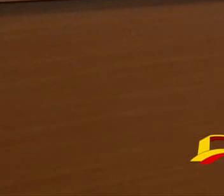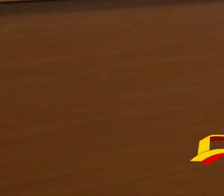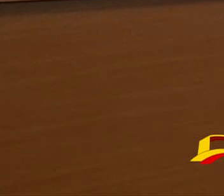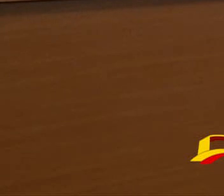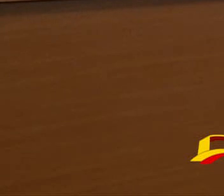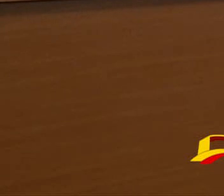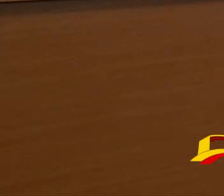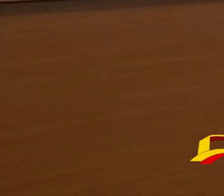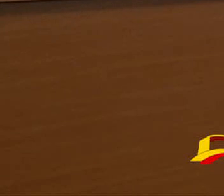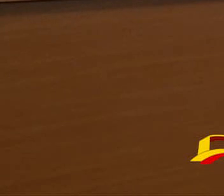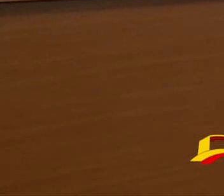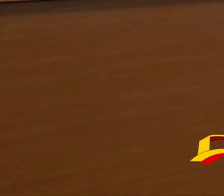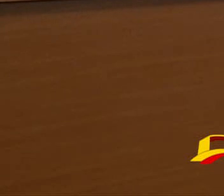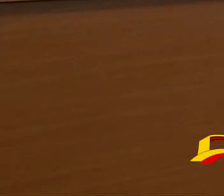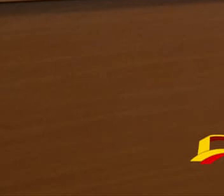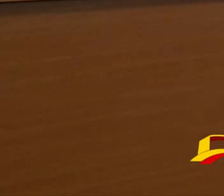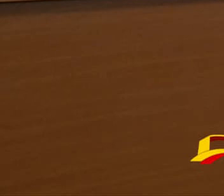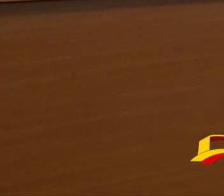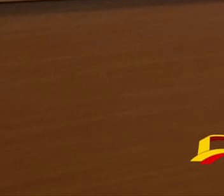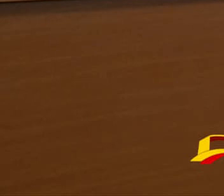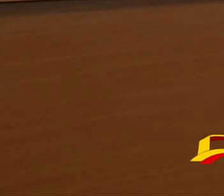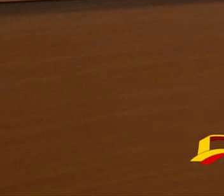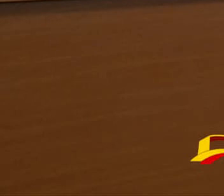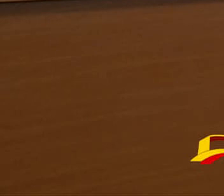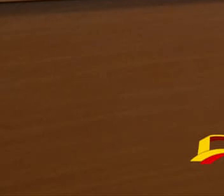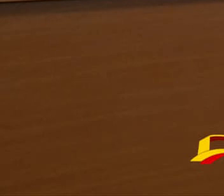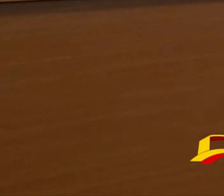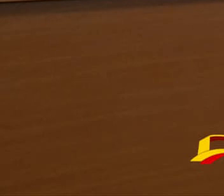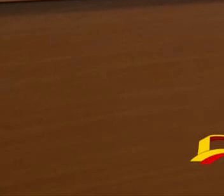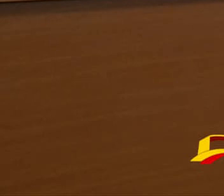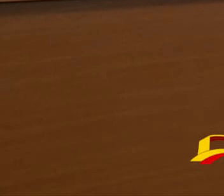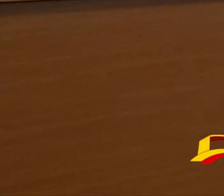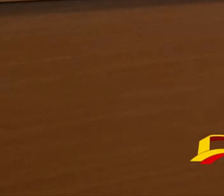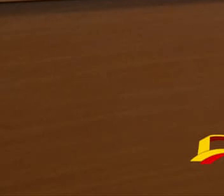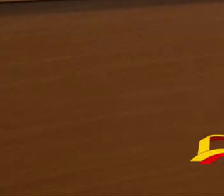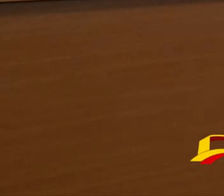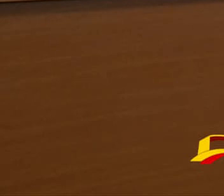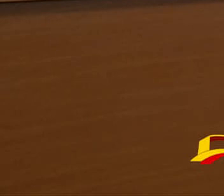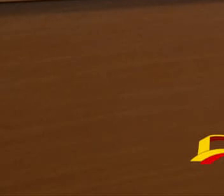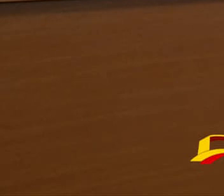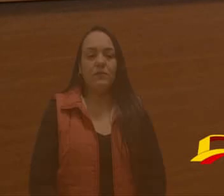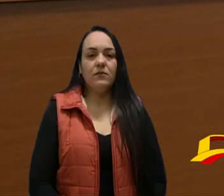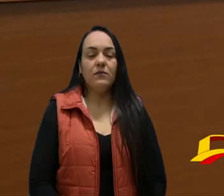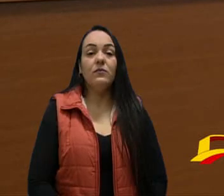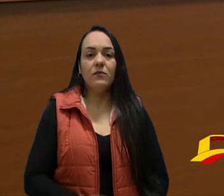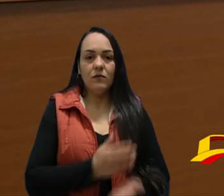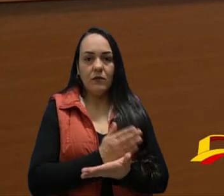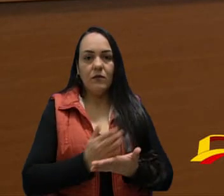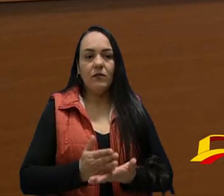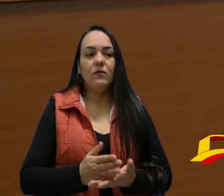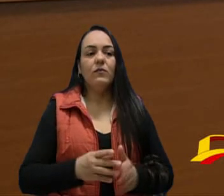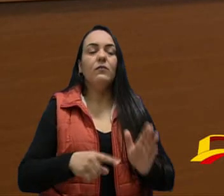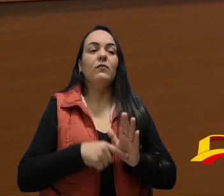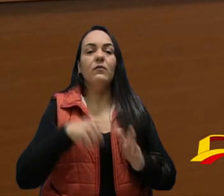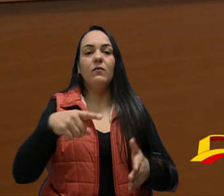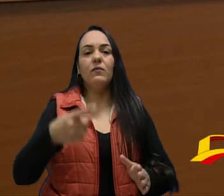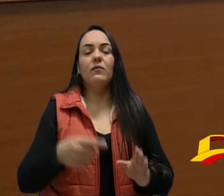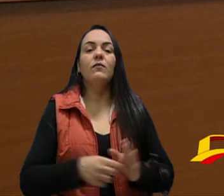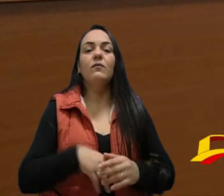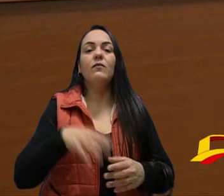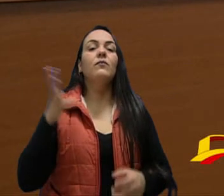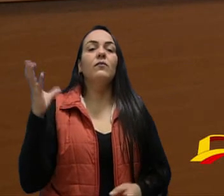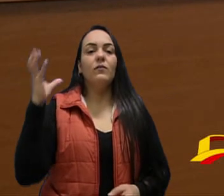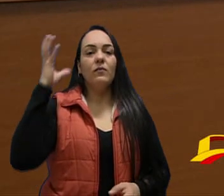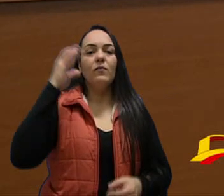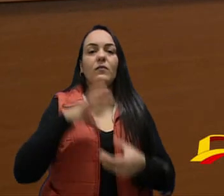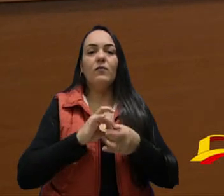a baixar o jogo o acidente o que significa a próxima escrita vereadora